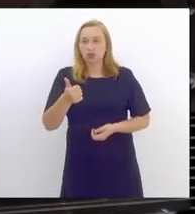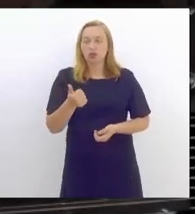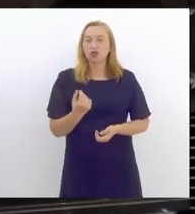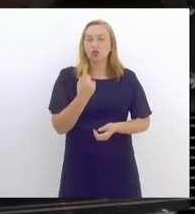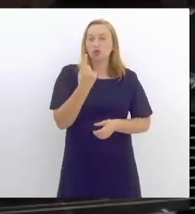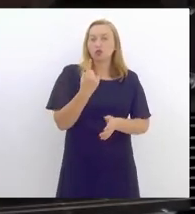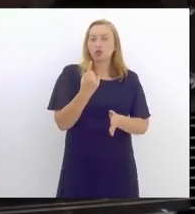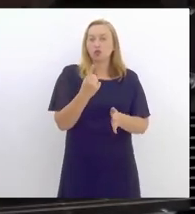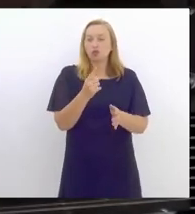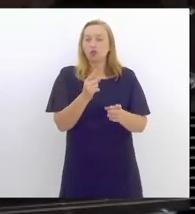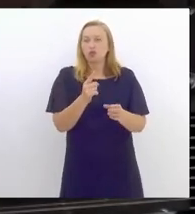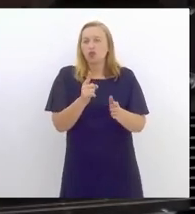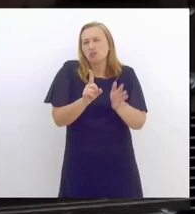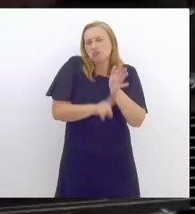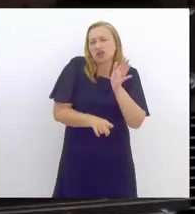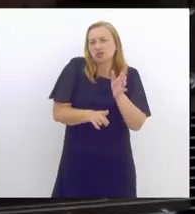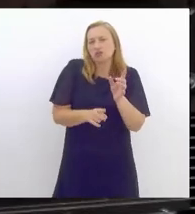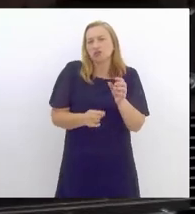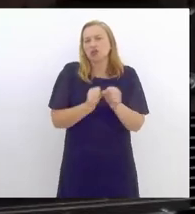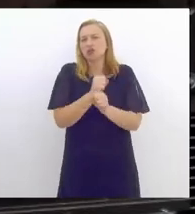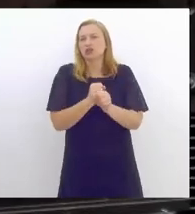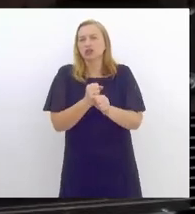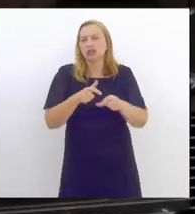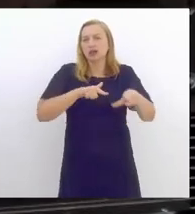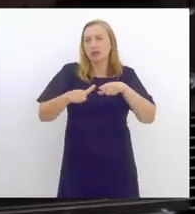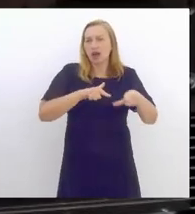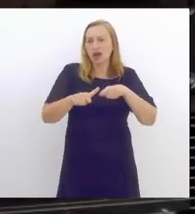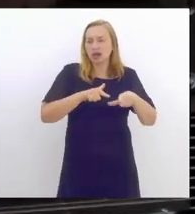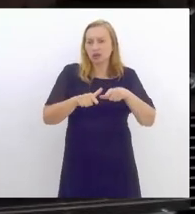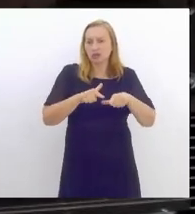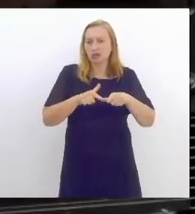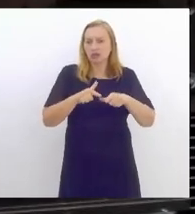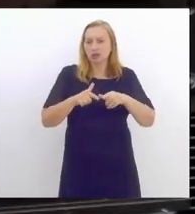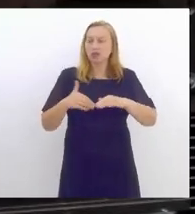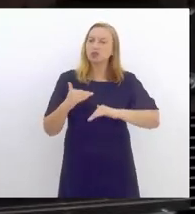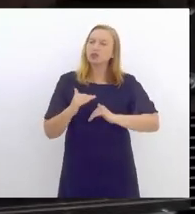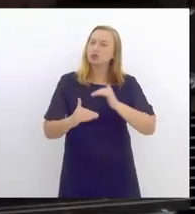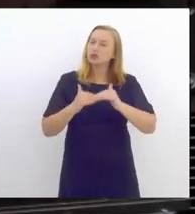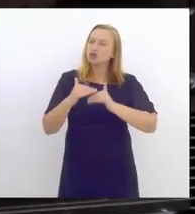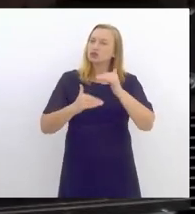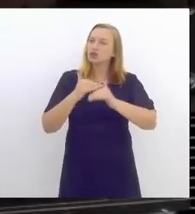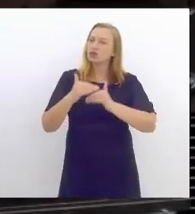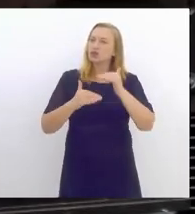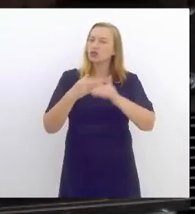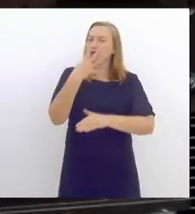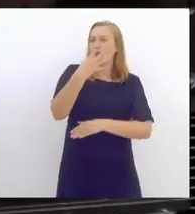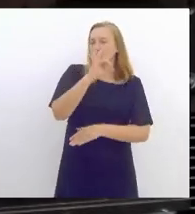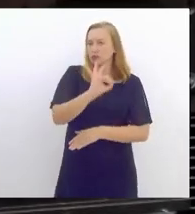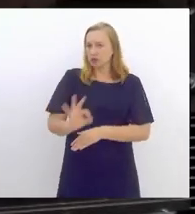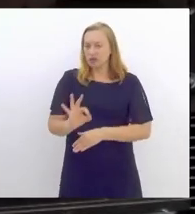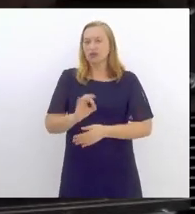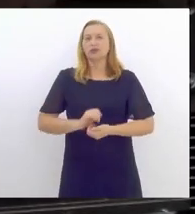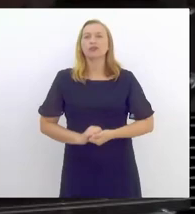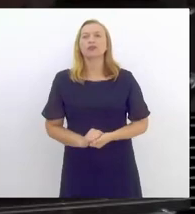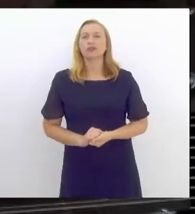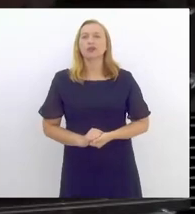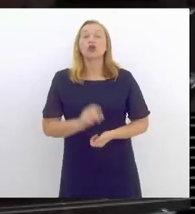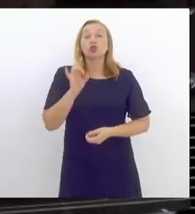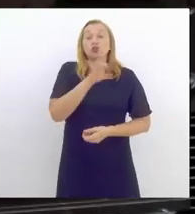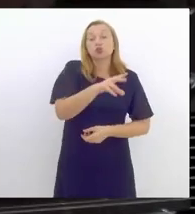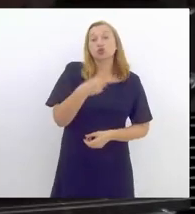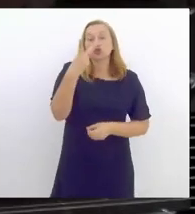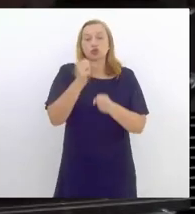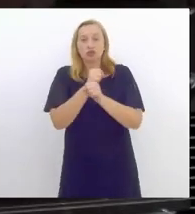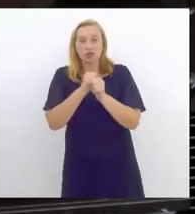Interno Bruto cresceu 4% e a execução orçamentária não apresentou déficit. Nos últimos